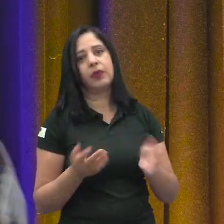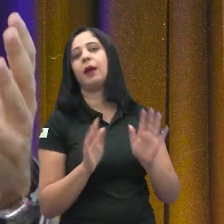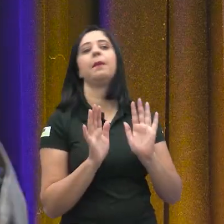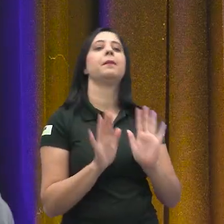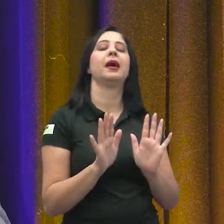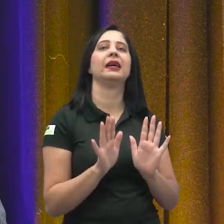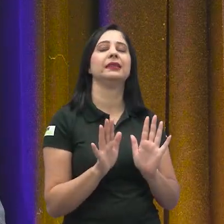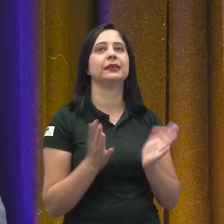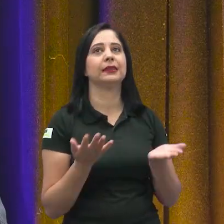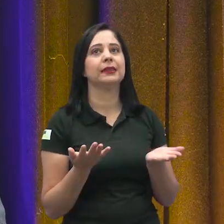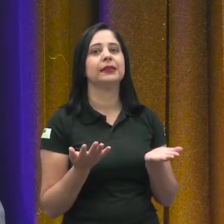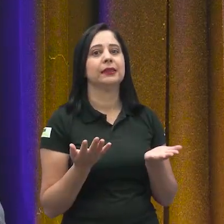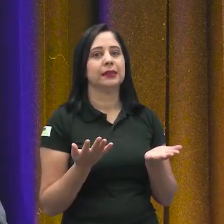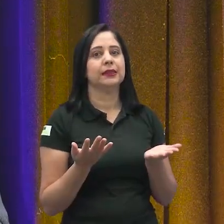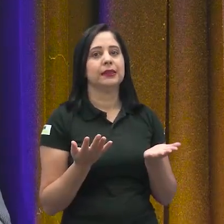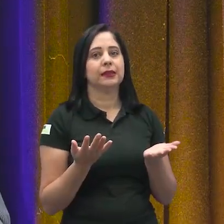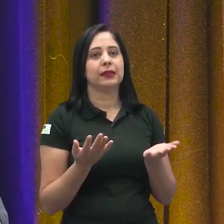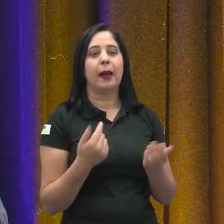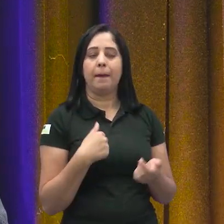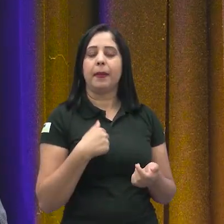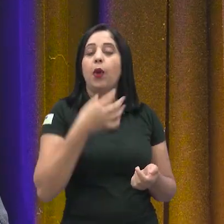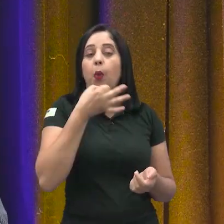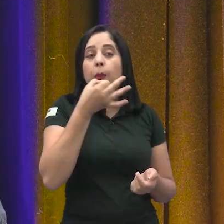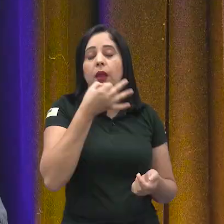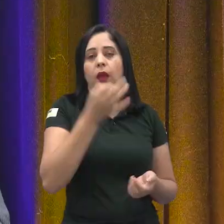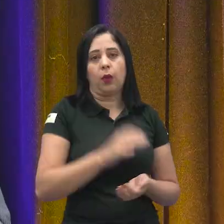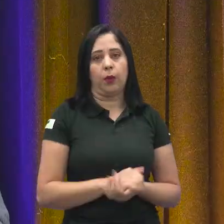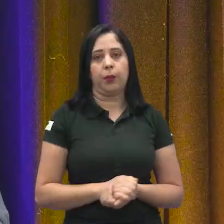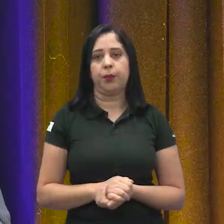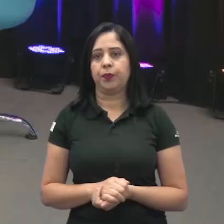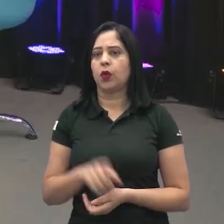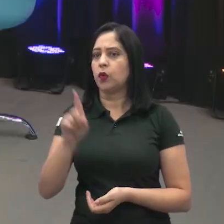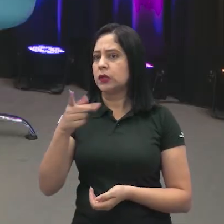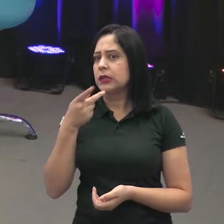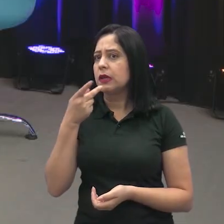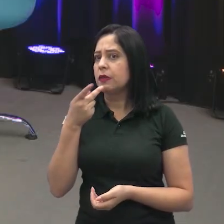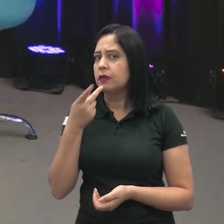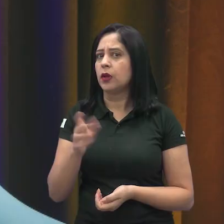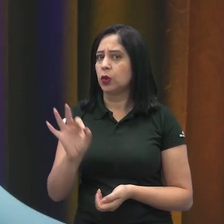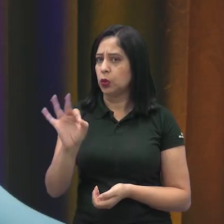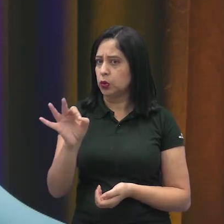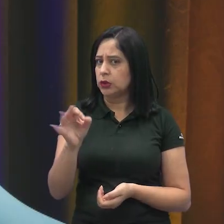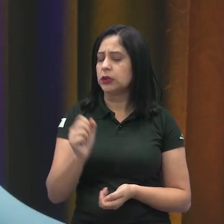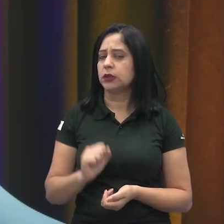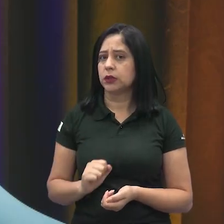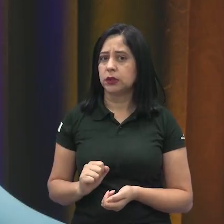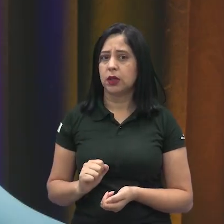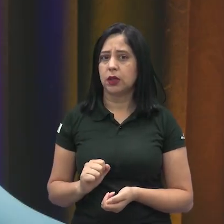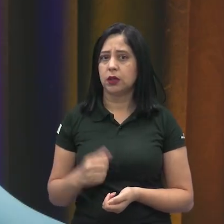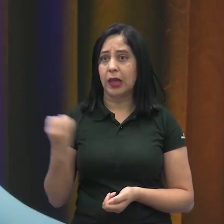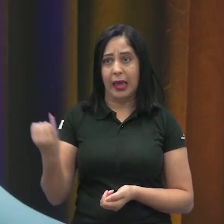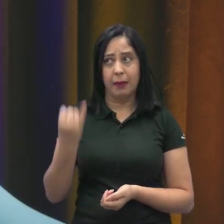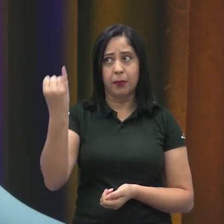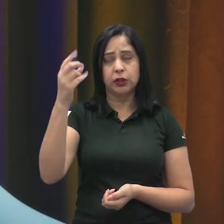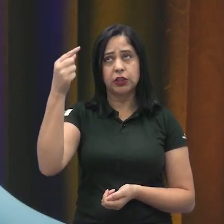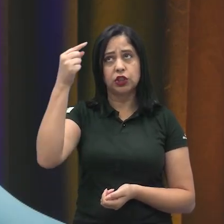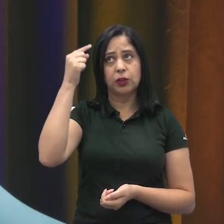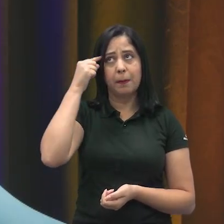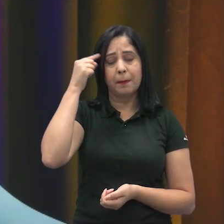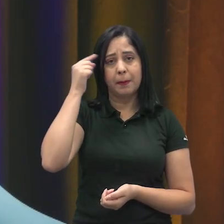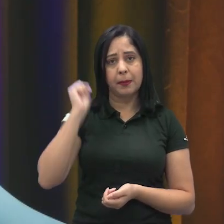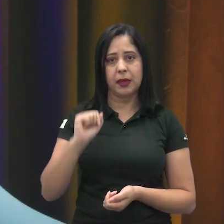se pudesse dividir, seria dessa forma que eu vejo o negócio. Você falou algo que é muito importante a gente pontuar,